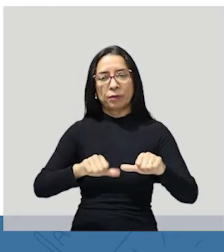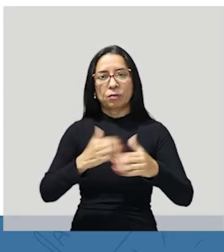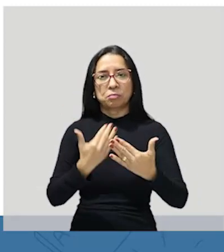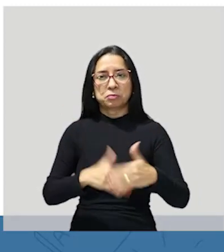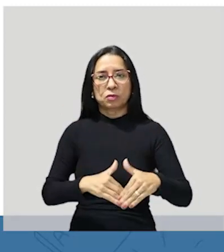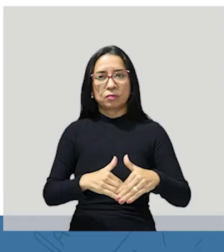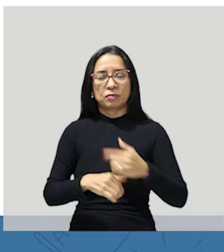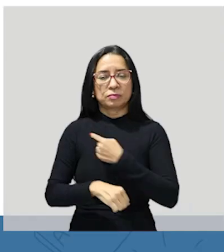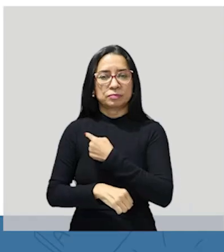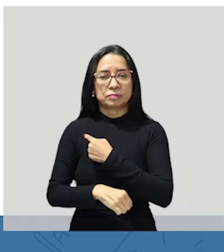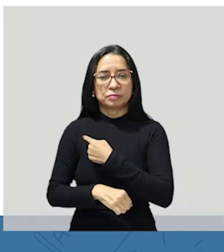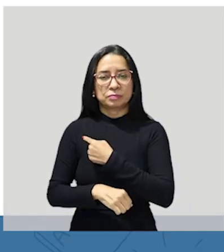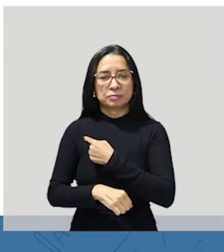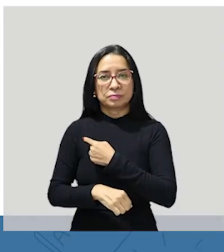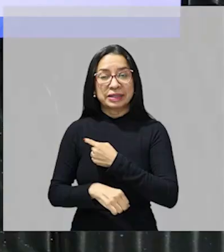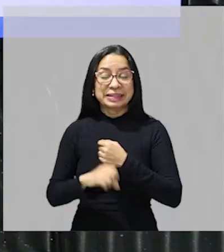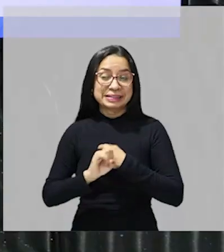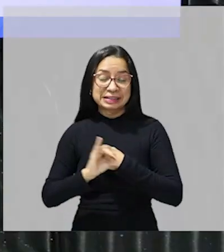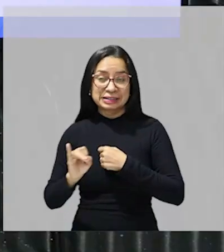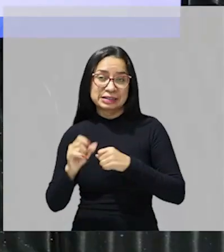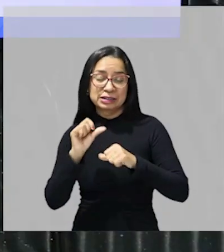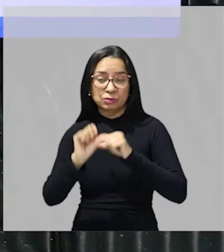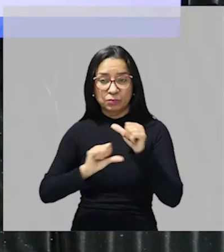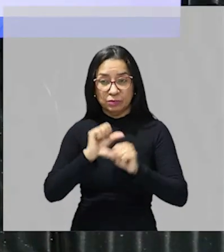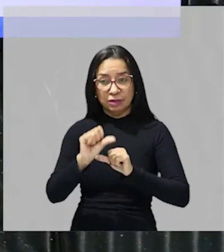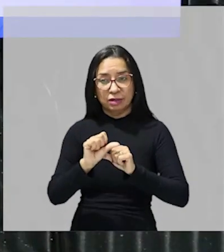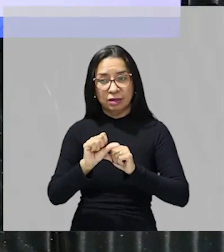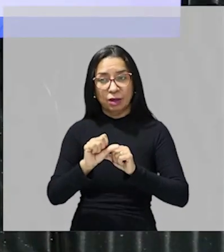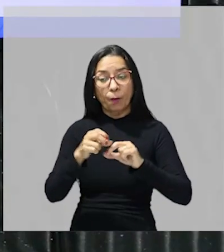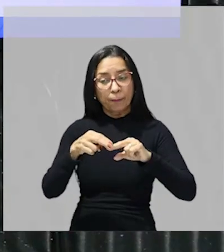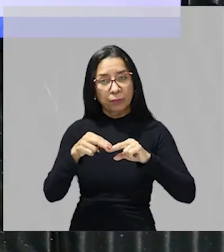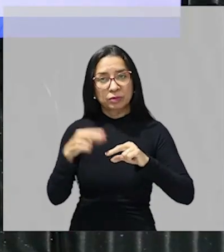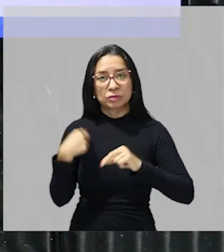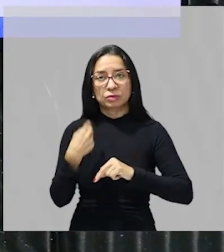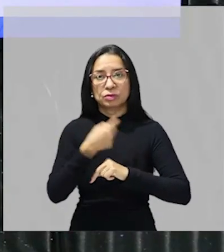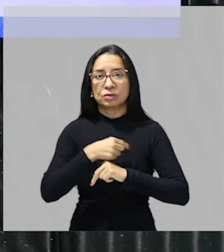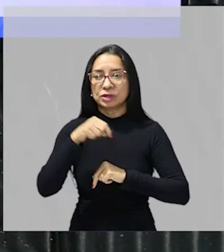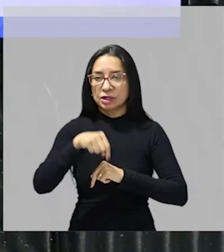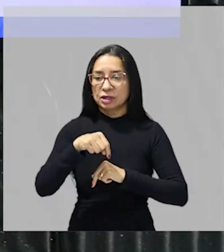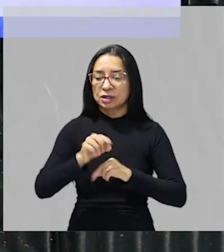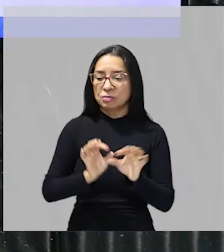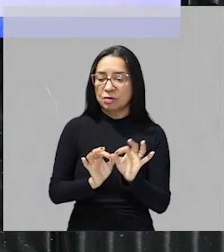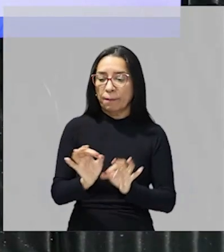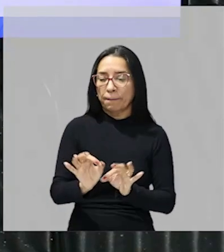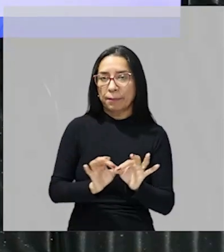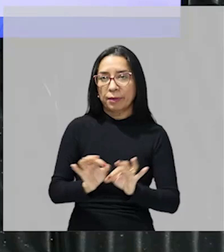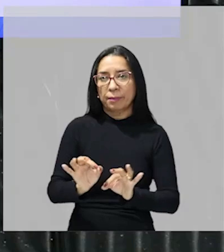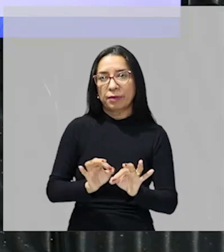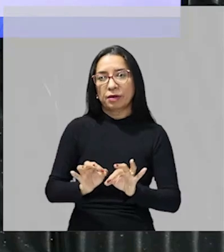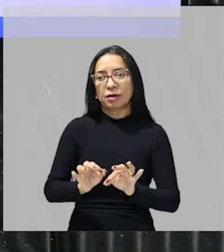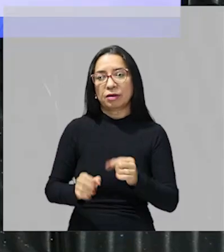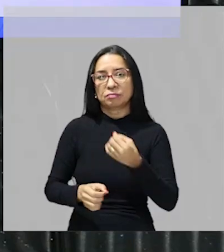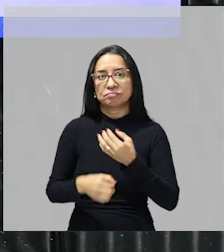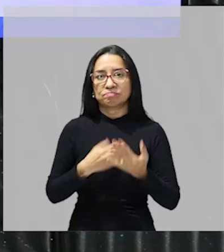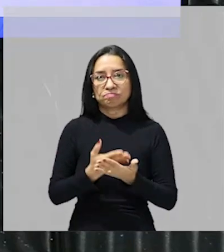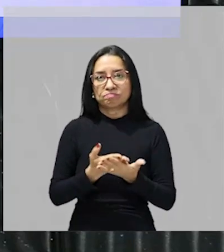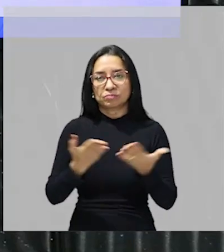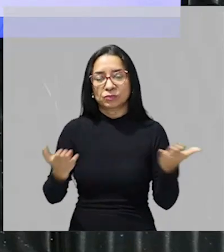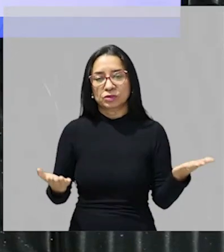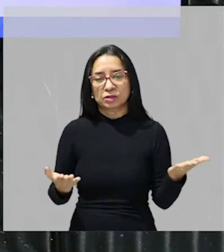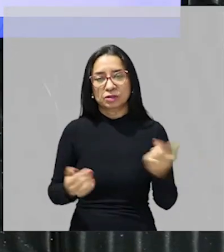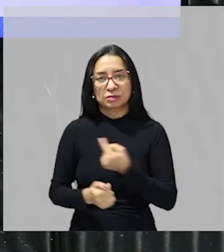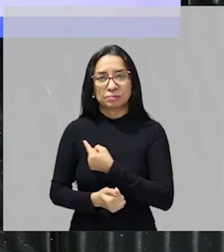para preparar vocês. Então, muito bem. Qual dessas alternativas vocês acham que